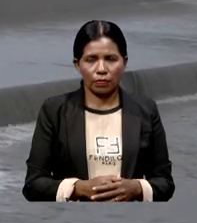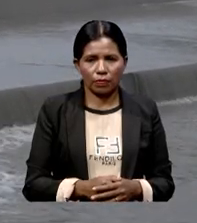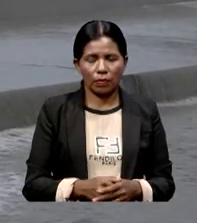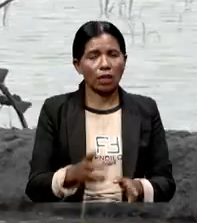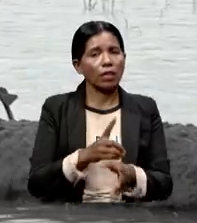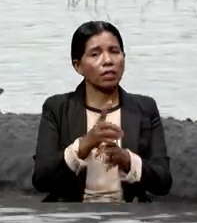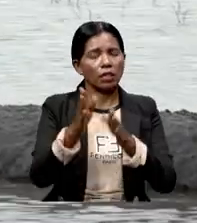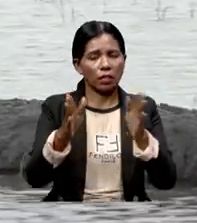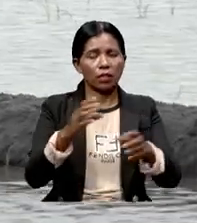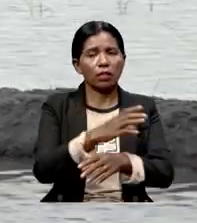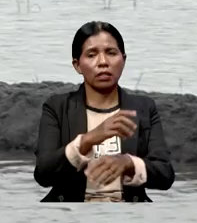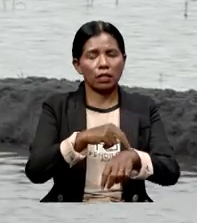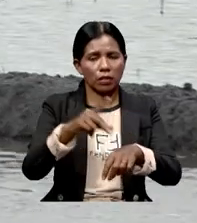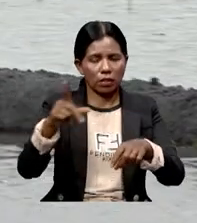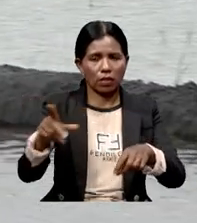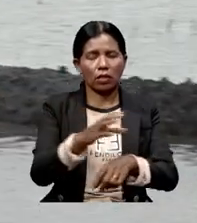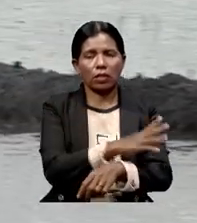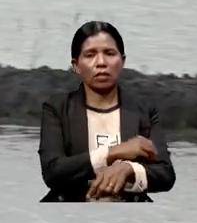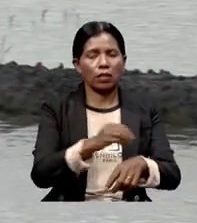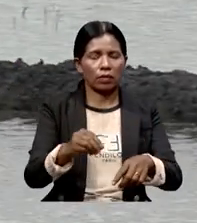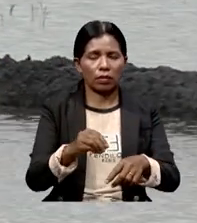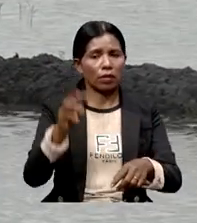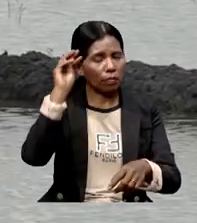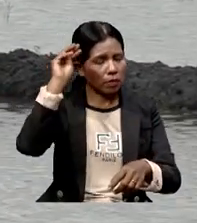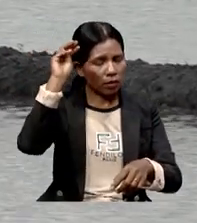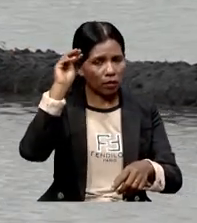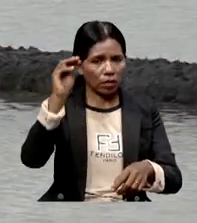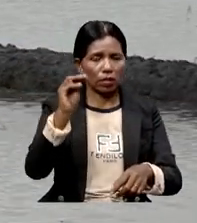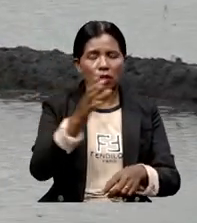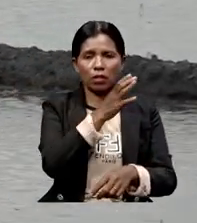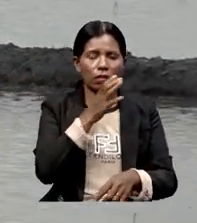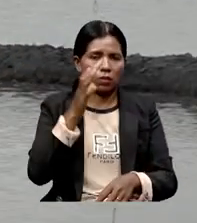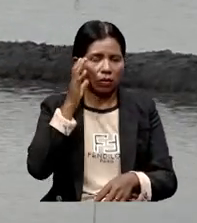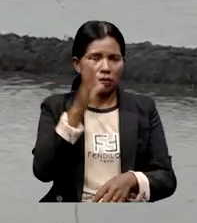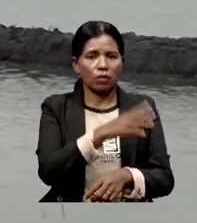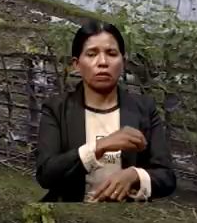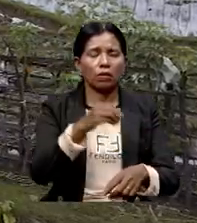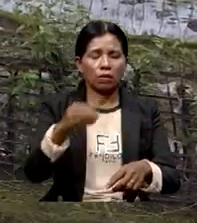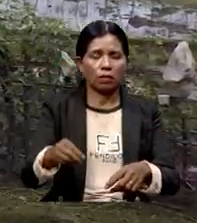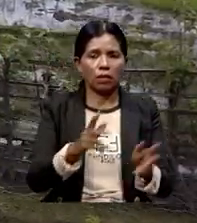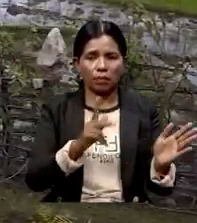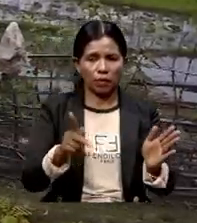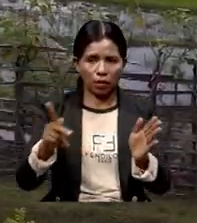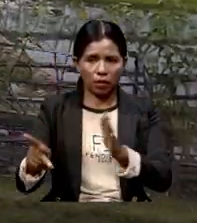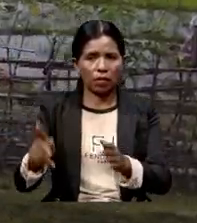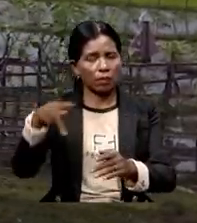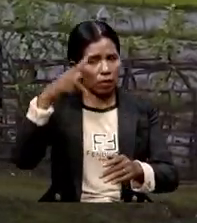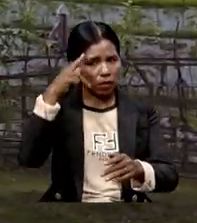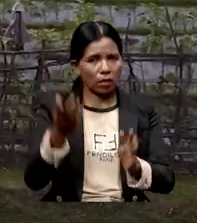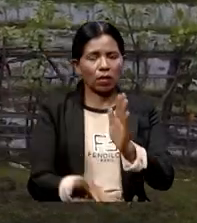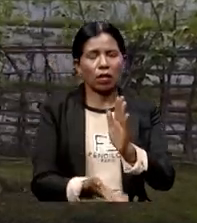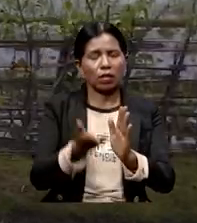Direção Nacional Agricultura no Horticultura, Ministério Agricultura Pecuária Pesca no Floresta e a plano no política tu